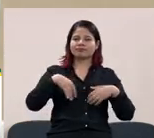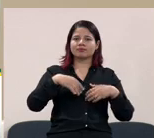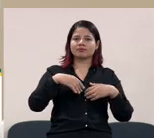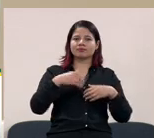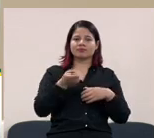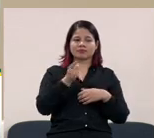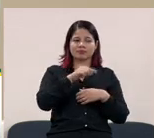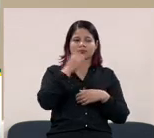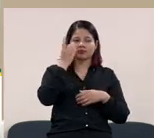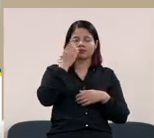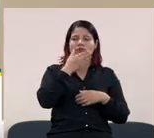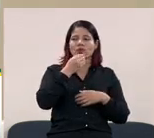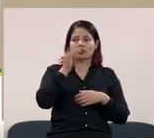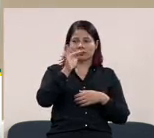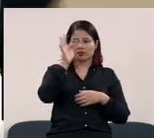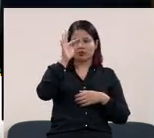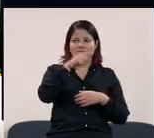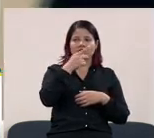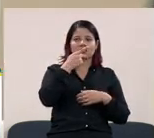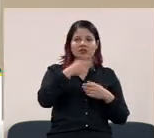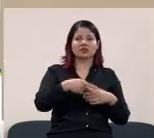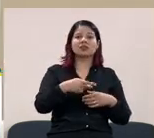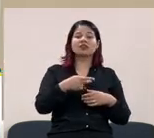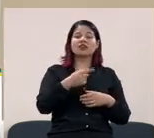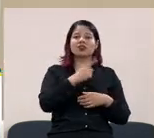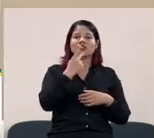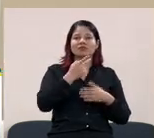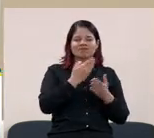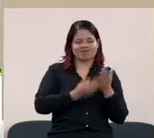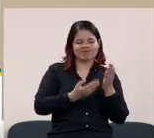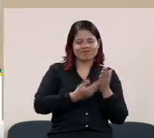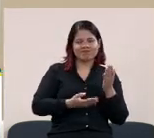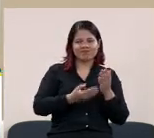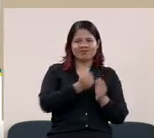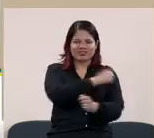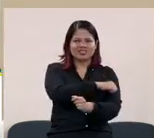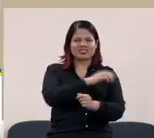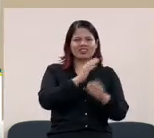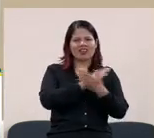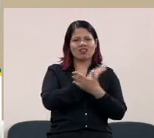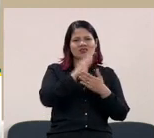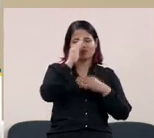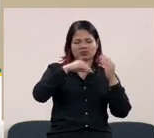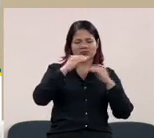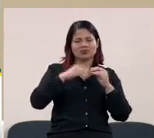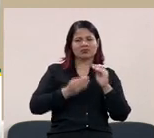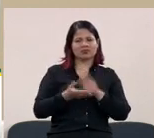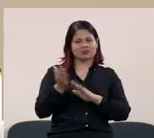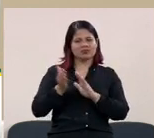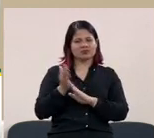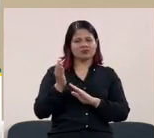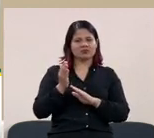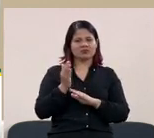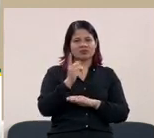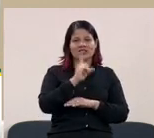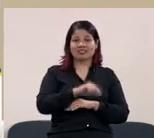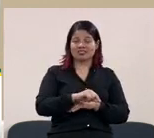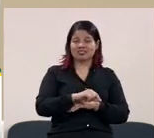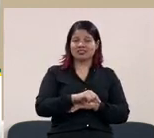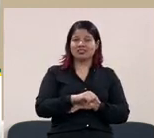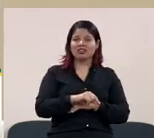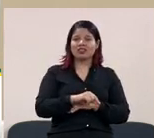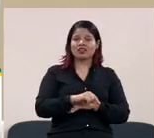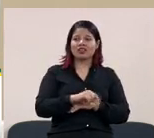suas palavras e retomar sobre a perda de vagas. Não é? Eu acho que esse movimento que iniciamos com o processo de inovação não é